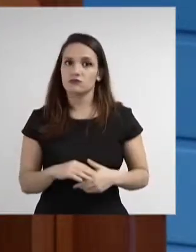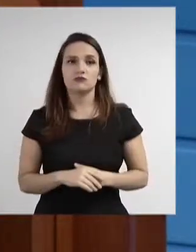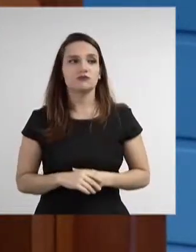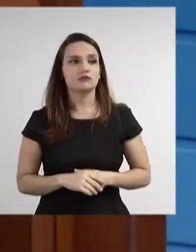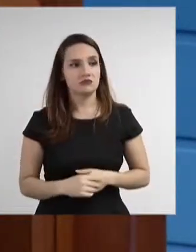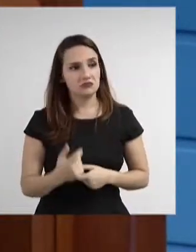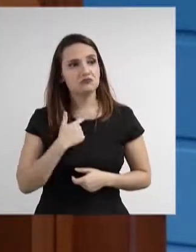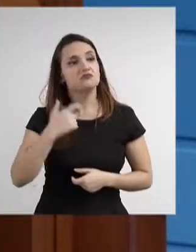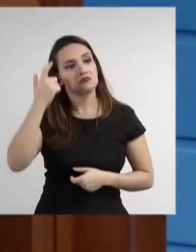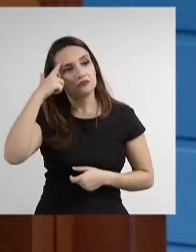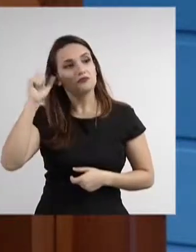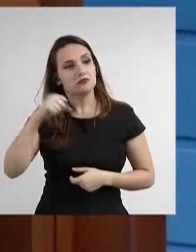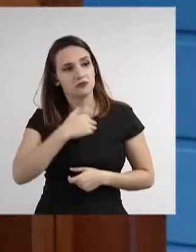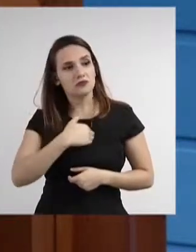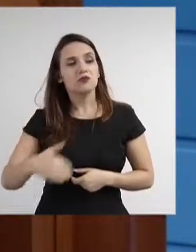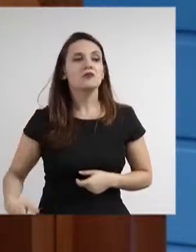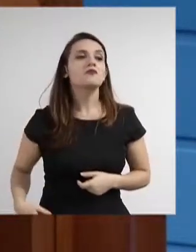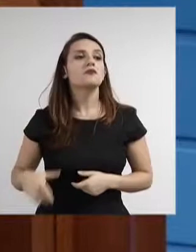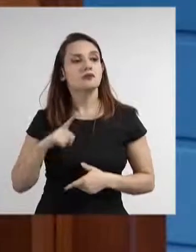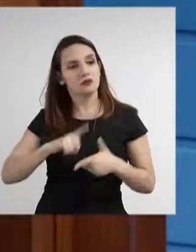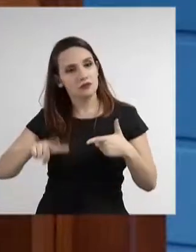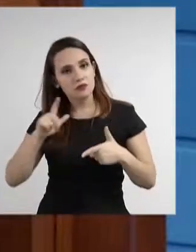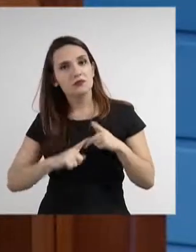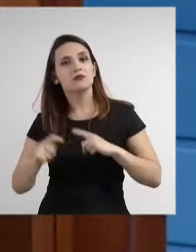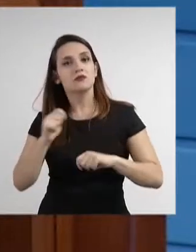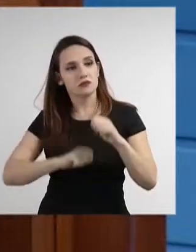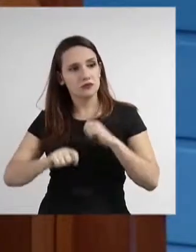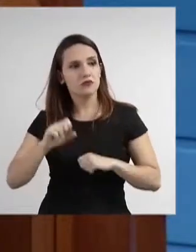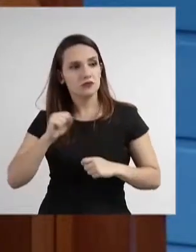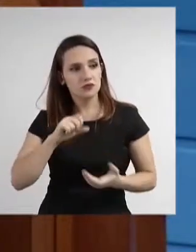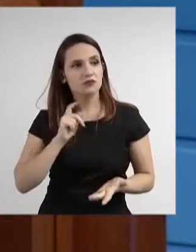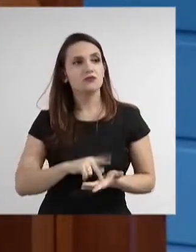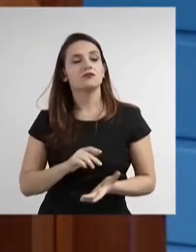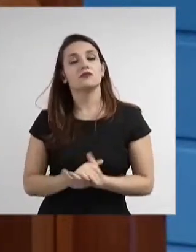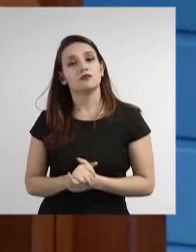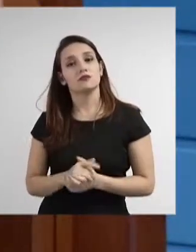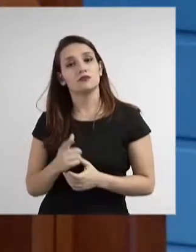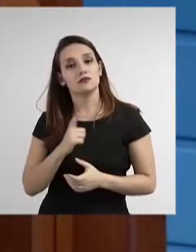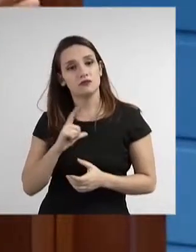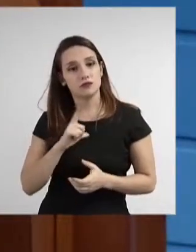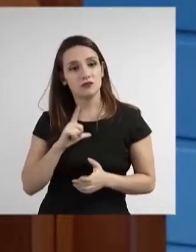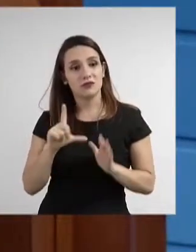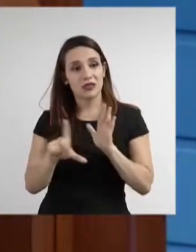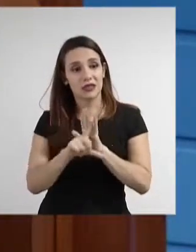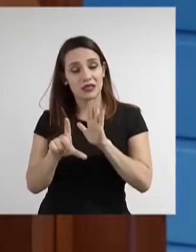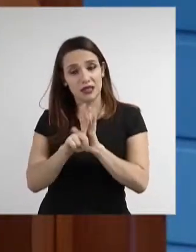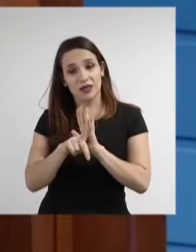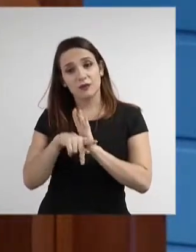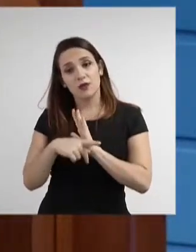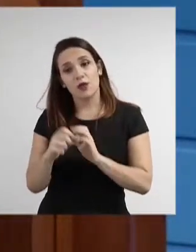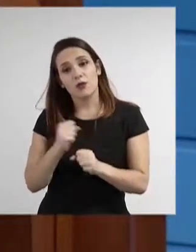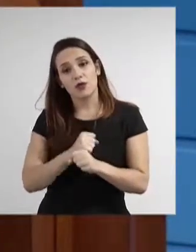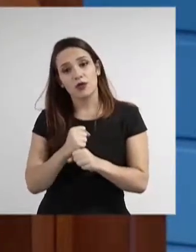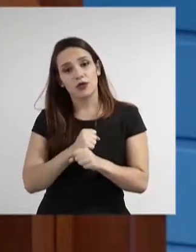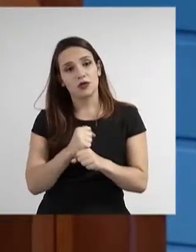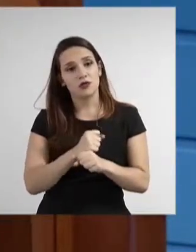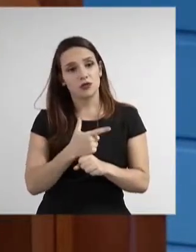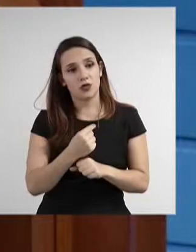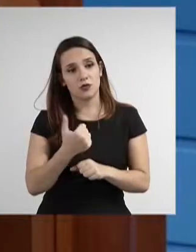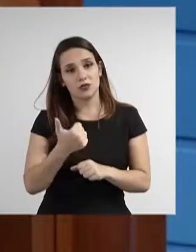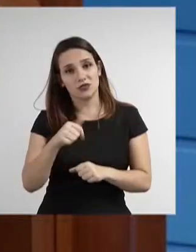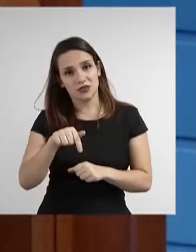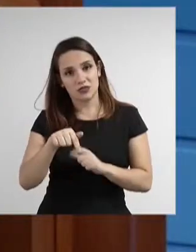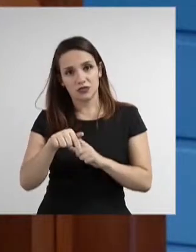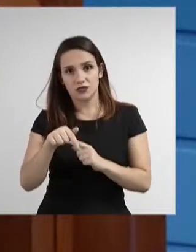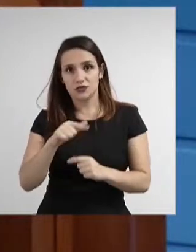o governo do estado tem dificuldade financeira, é verdade. Nós temos emendas parlamentares de 2017 para receber. Olha, 2017.